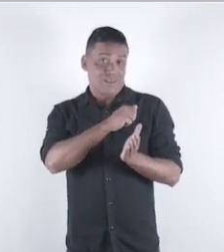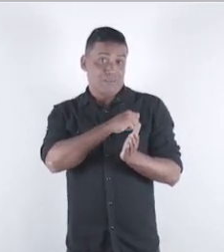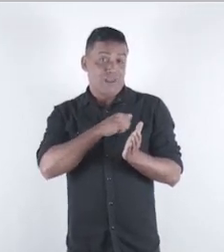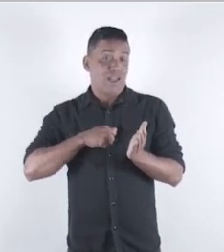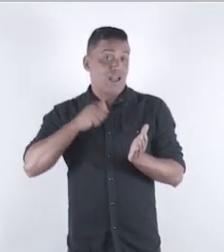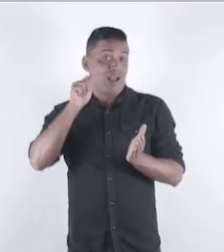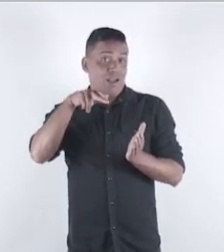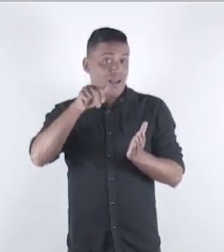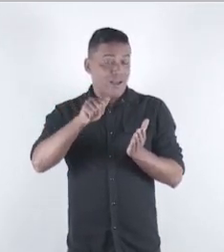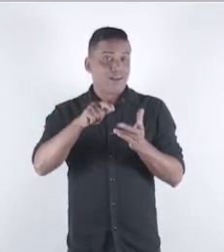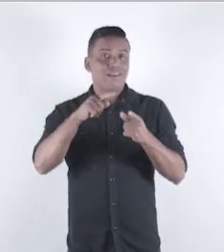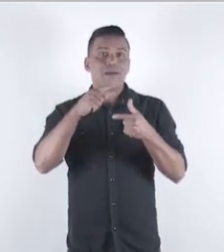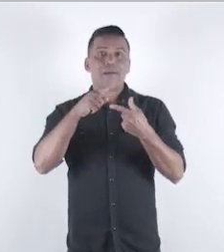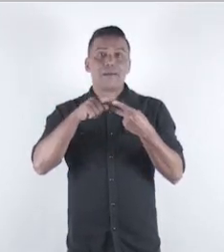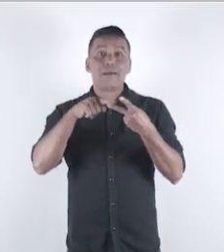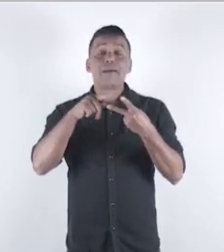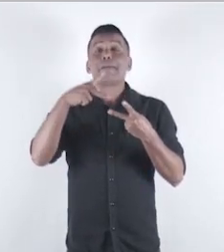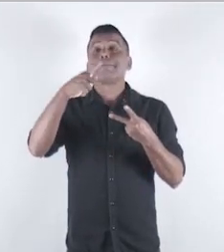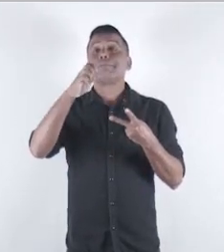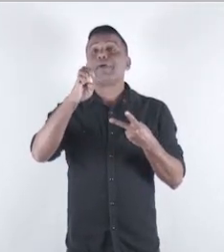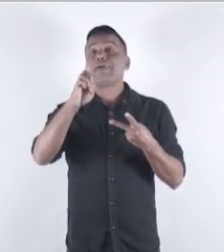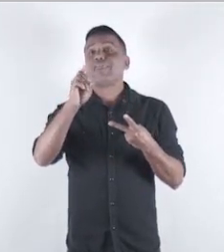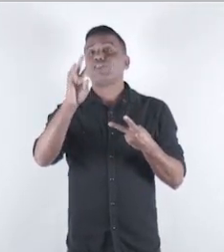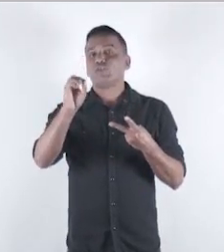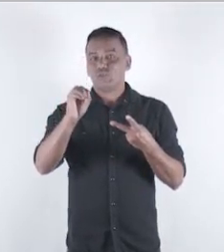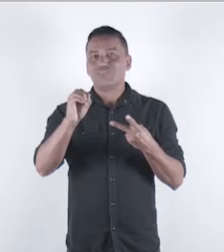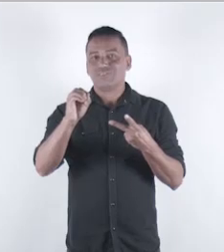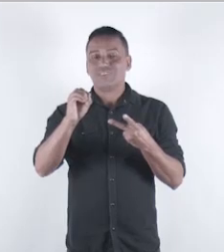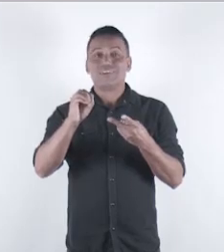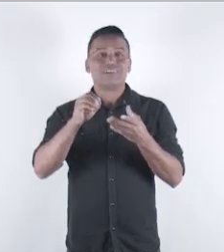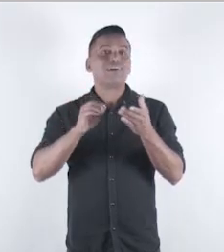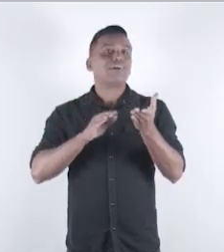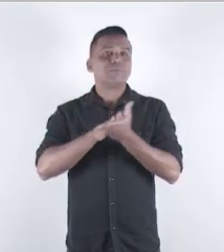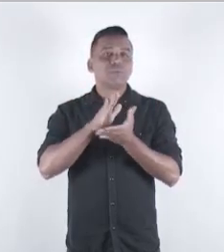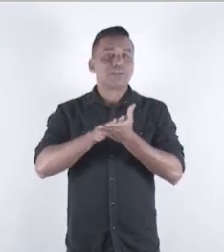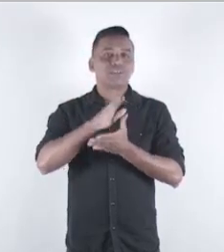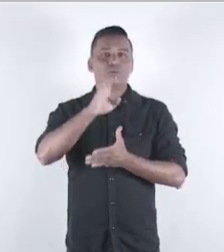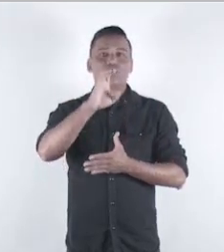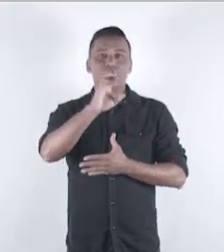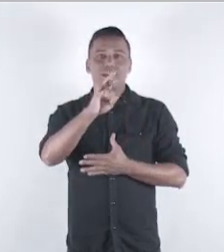de Pedro Randão das Pedras, Crivo Editorial.